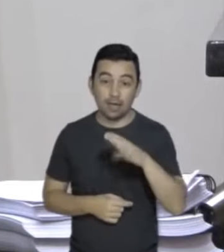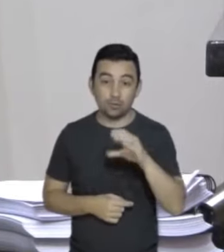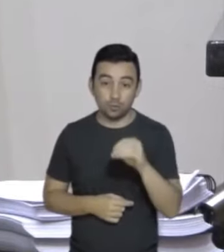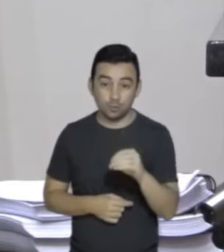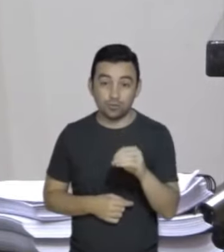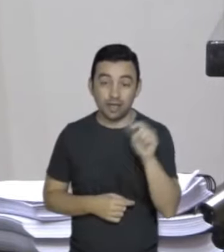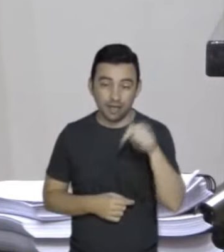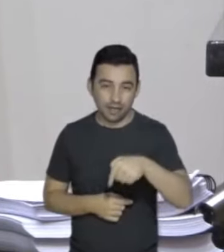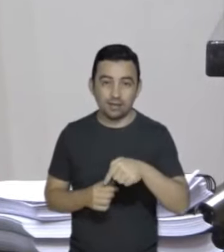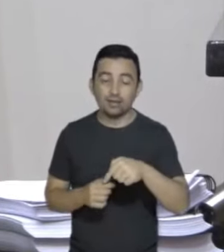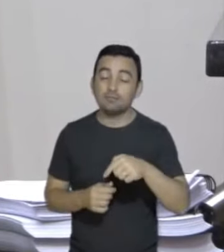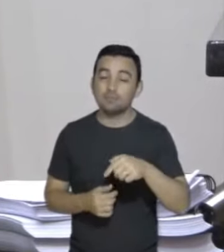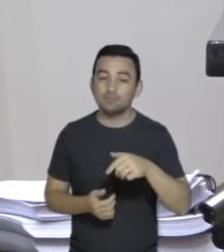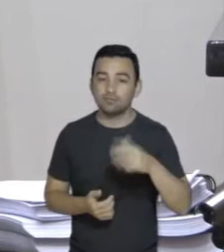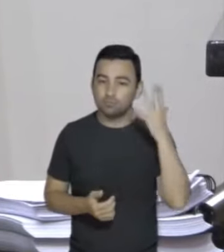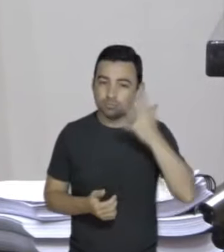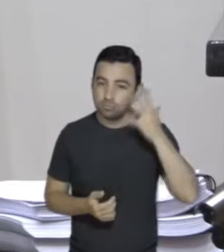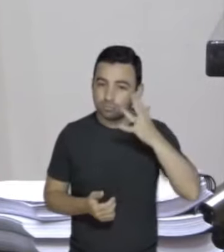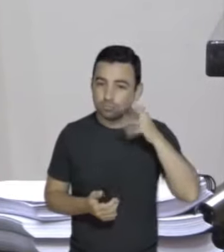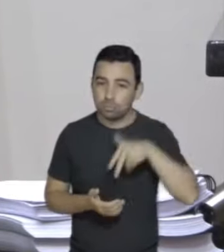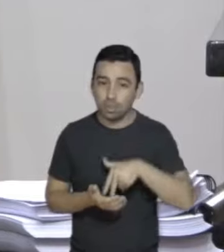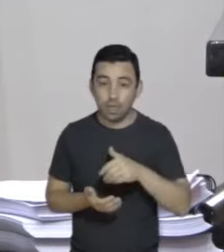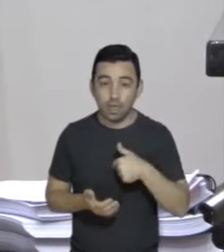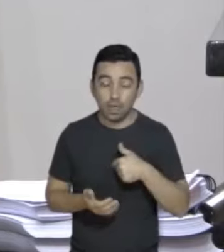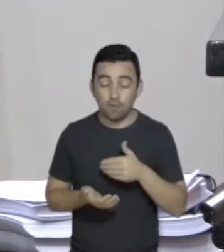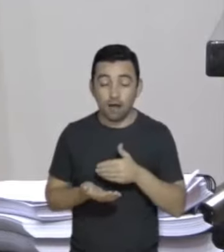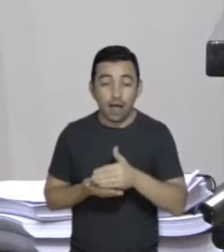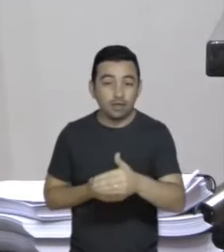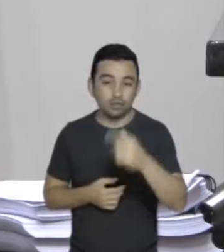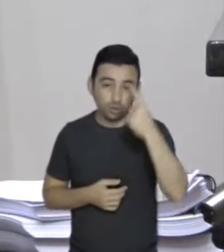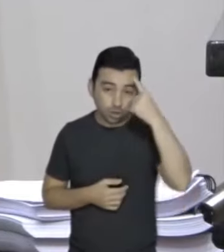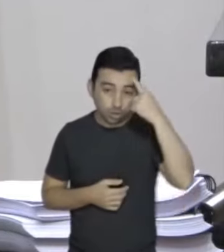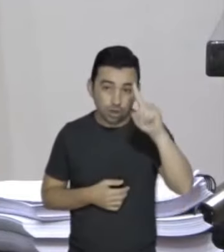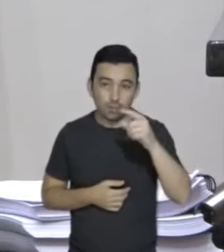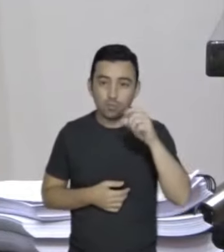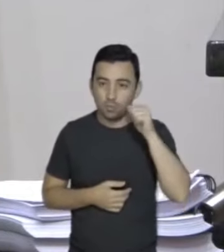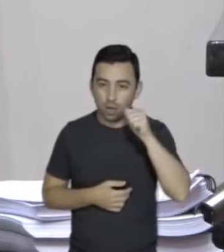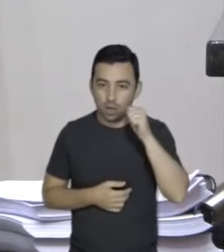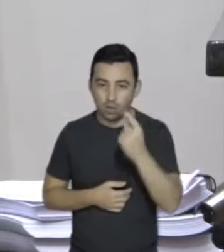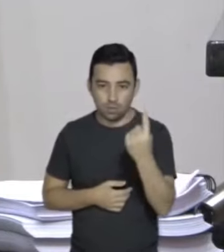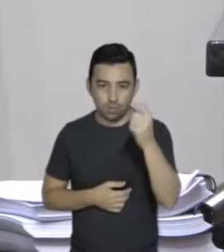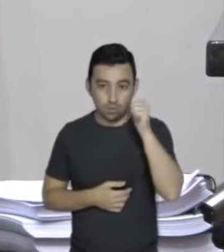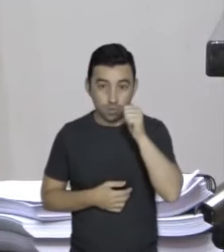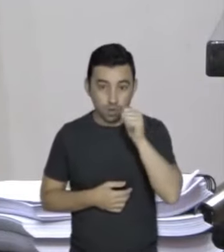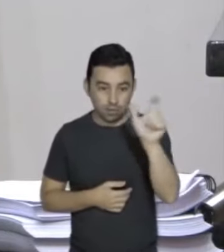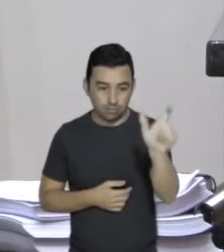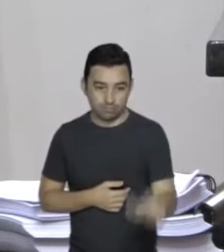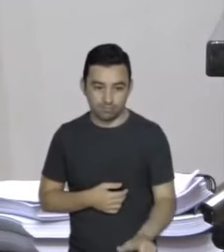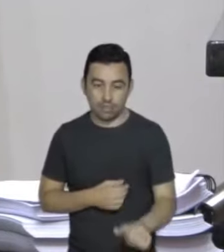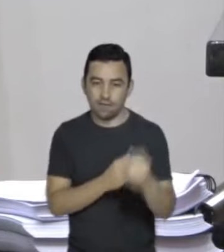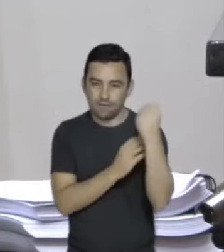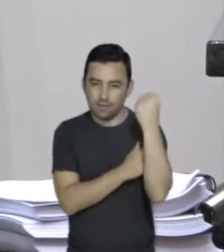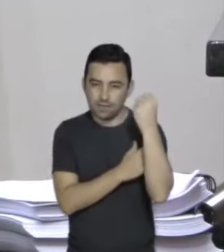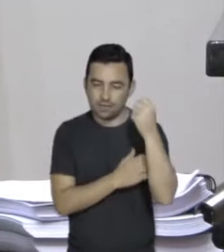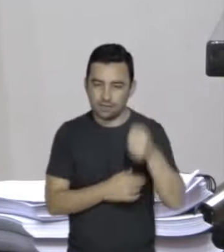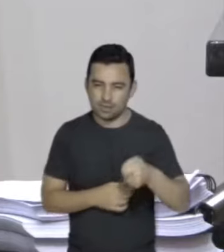aqui nesta tribuna, às vésperas do Dia da Mulher, uma deputada feminista desta